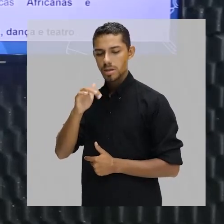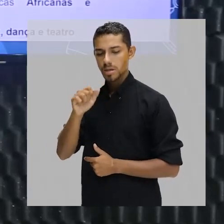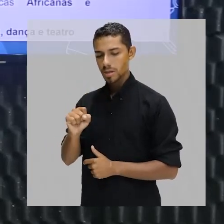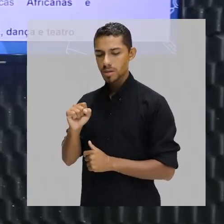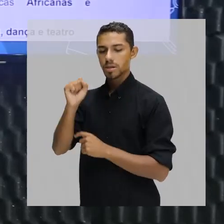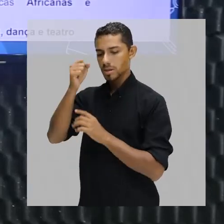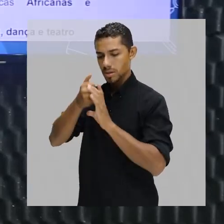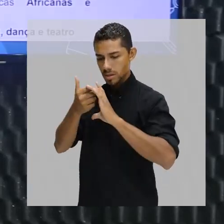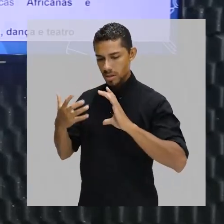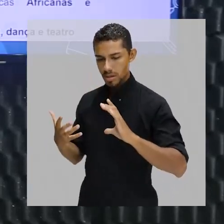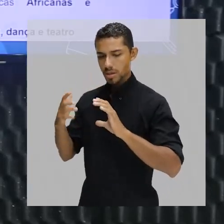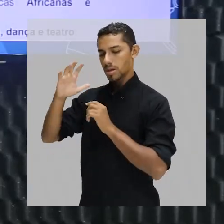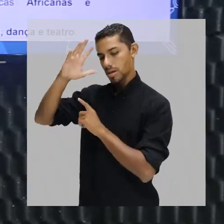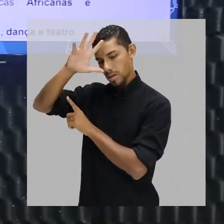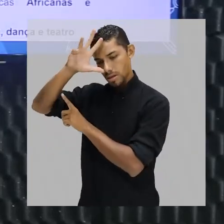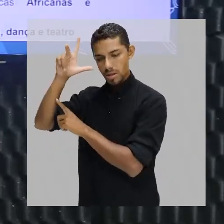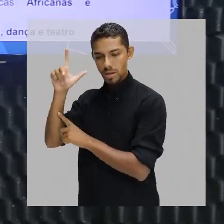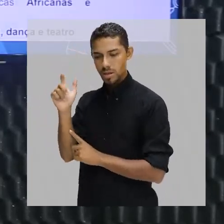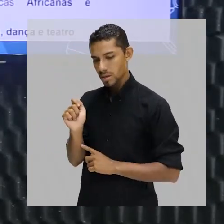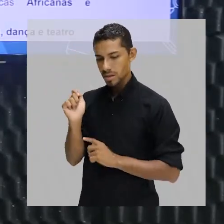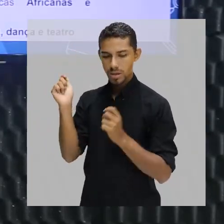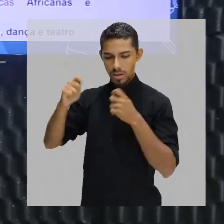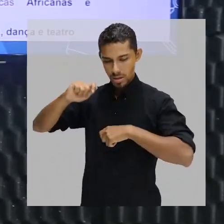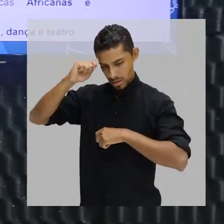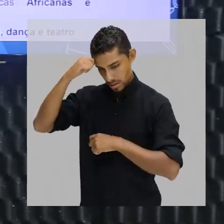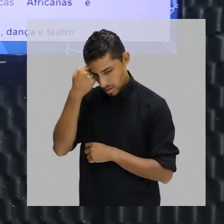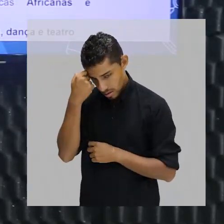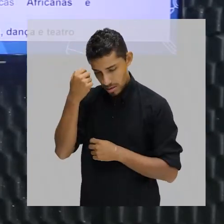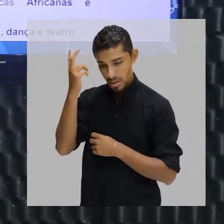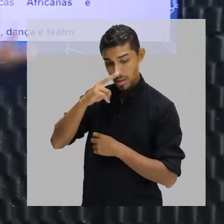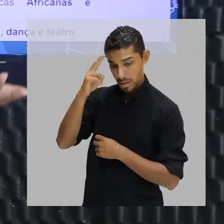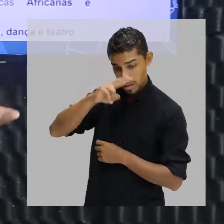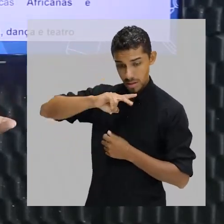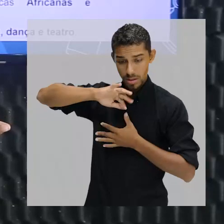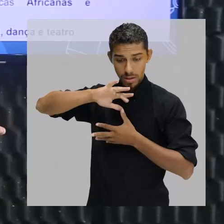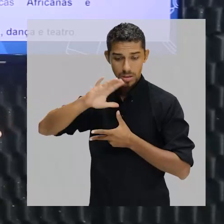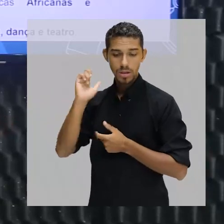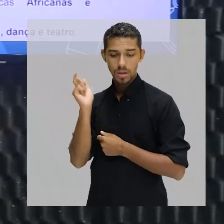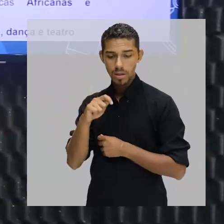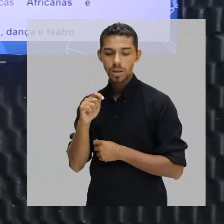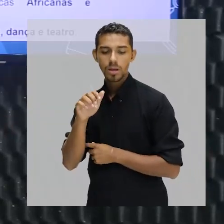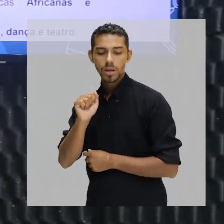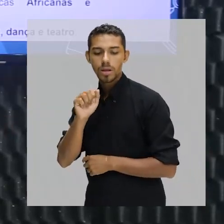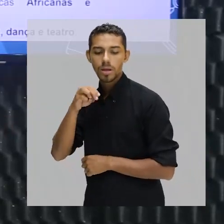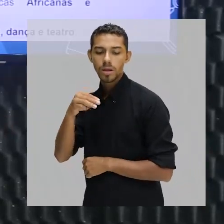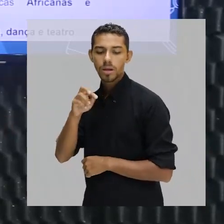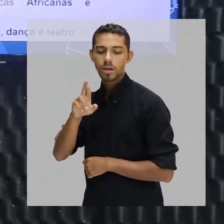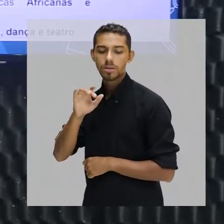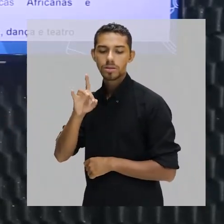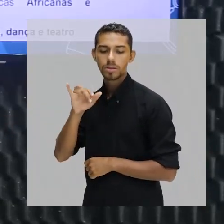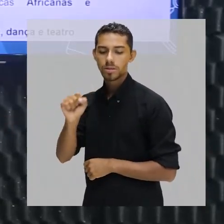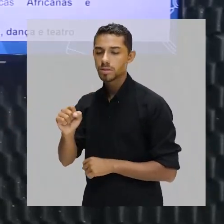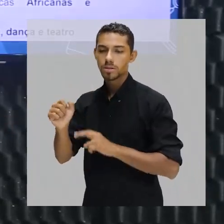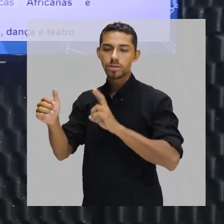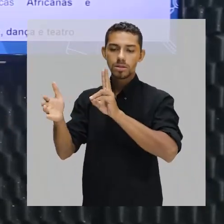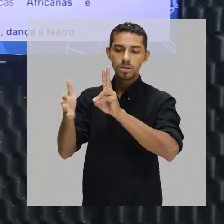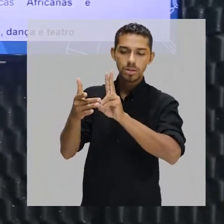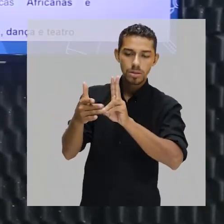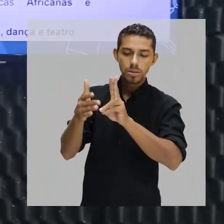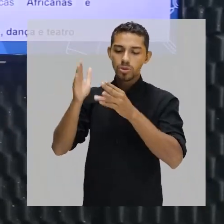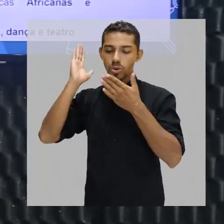ameríndias são os elementos que vão sendo misturados, negros, brancos, indígenas, que vão